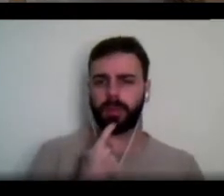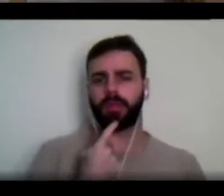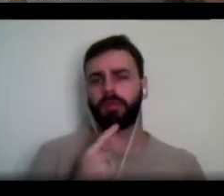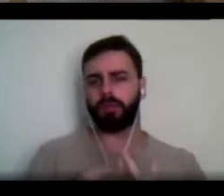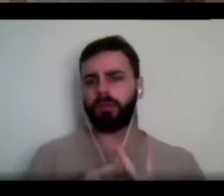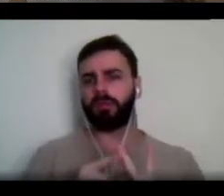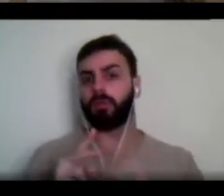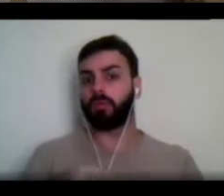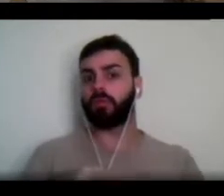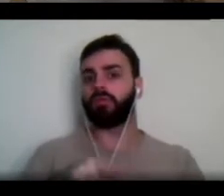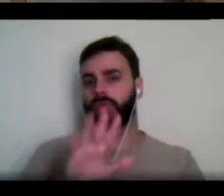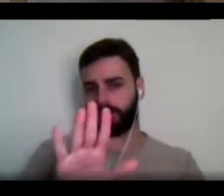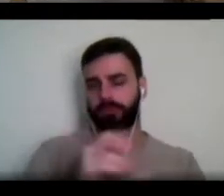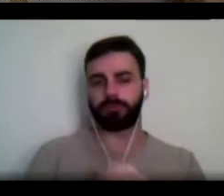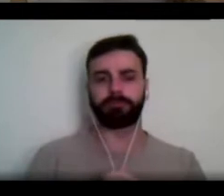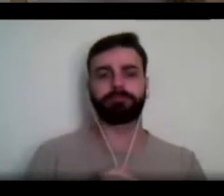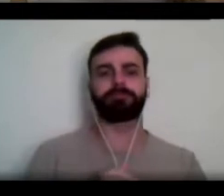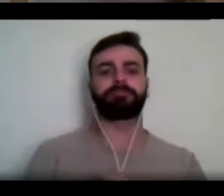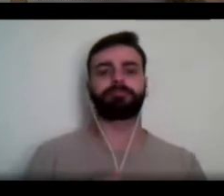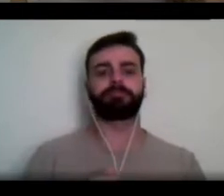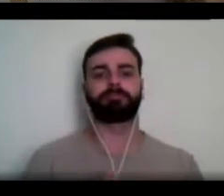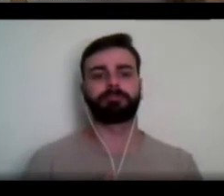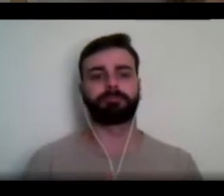Vermelho e verde, só pra vocês vão entender.